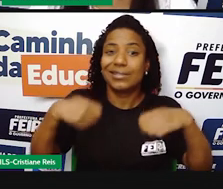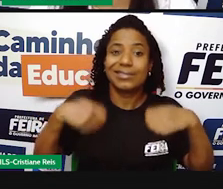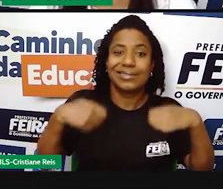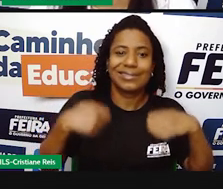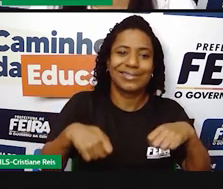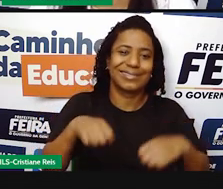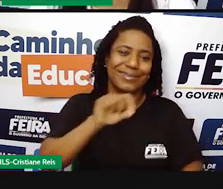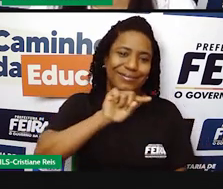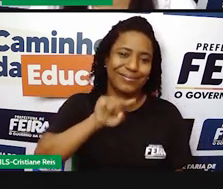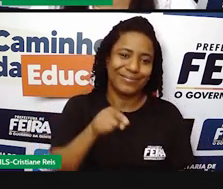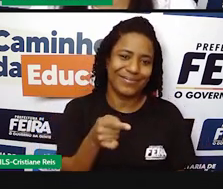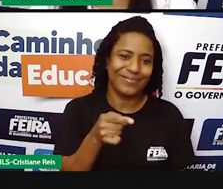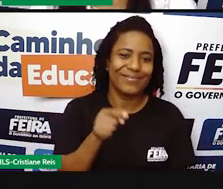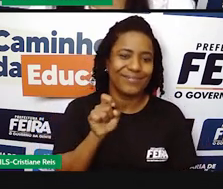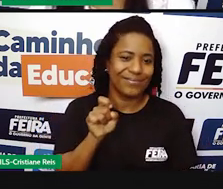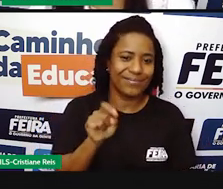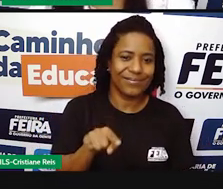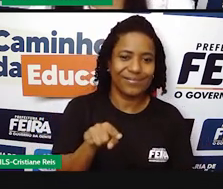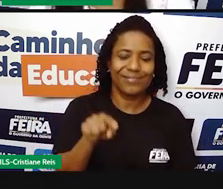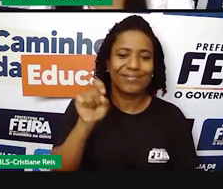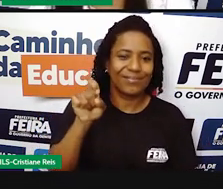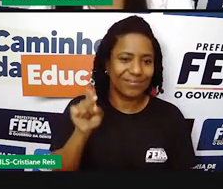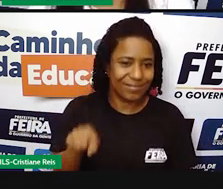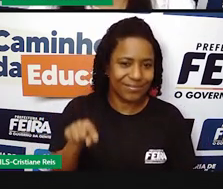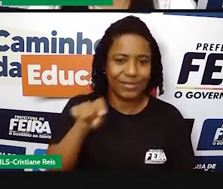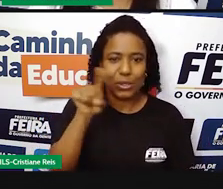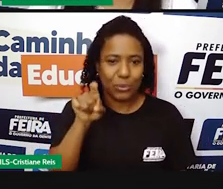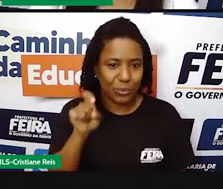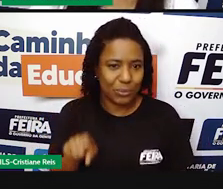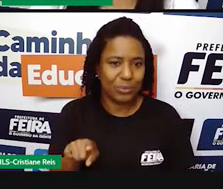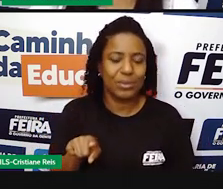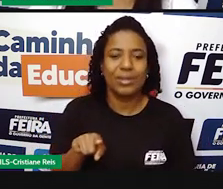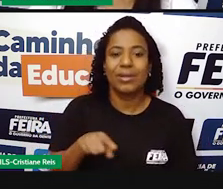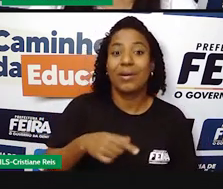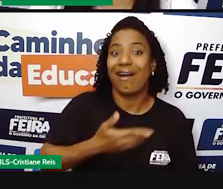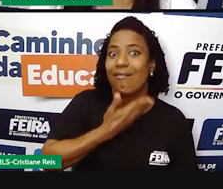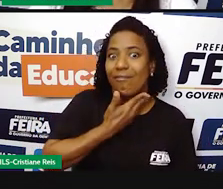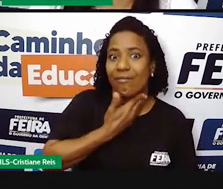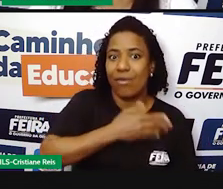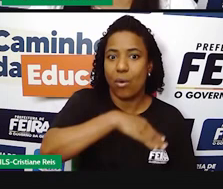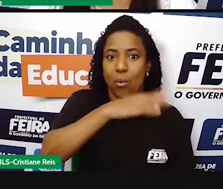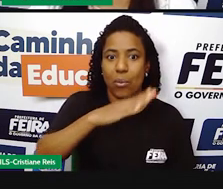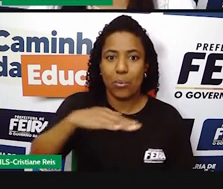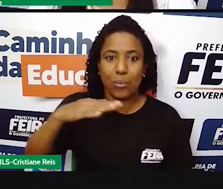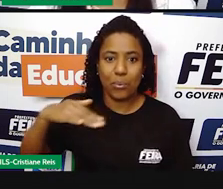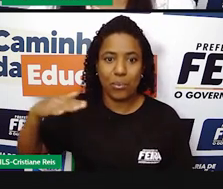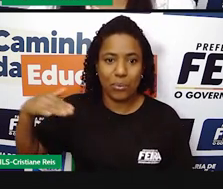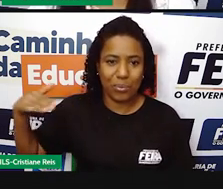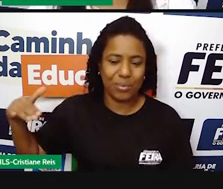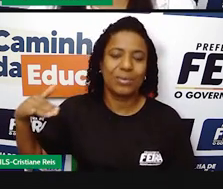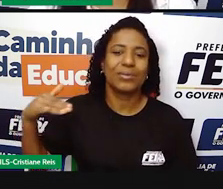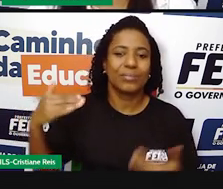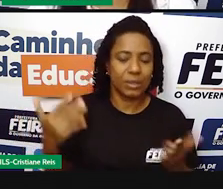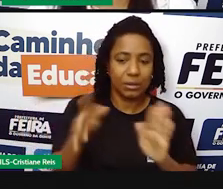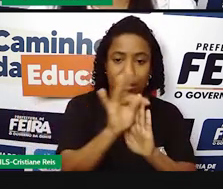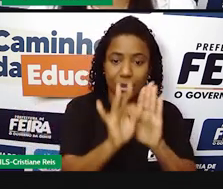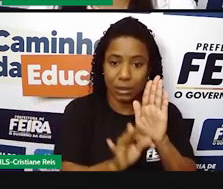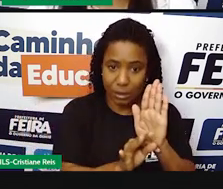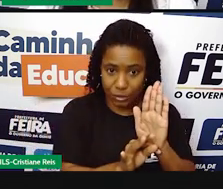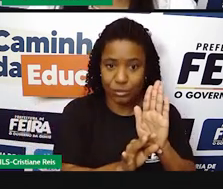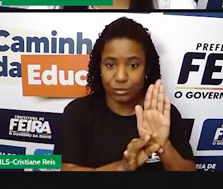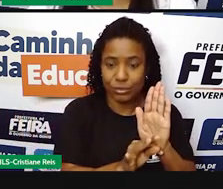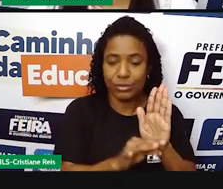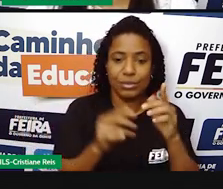compreender, a pontuação ela é utilizada. Não só nos textos jornalísticos, mas nos outros gêneros